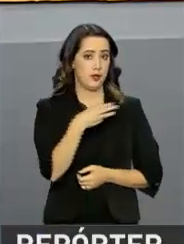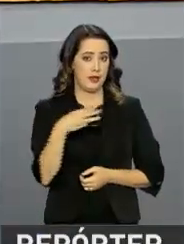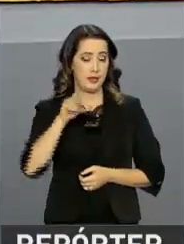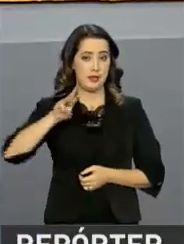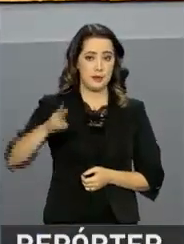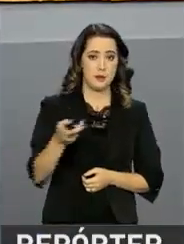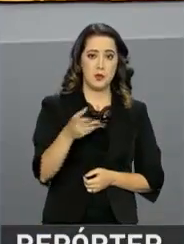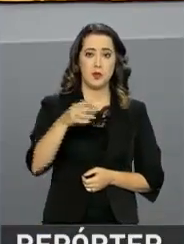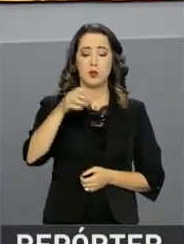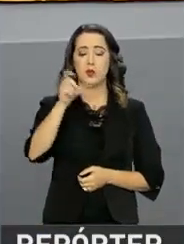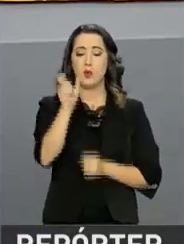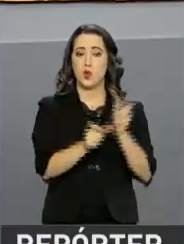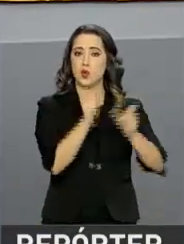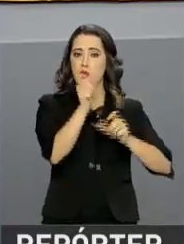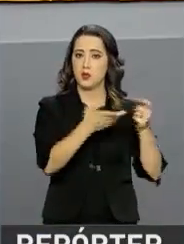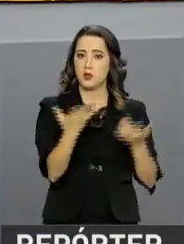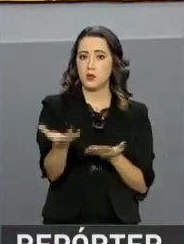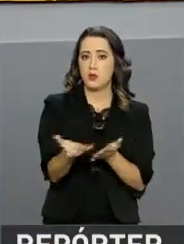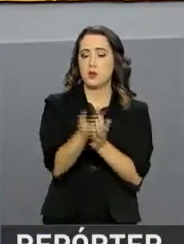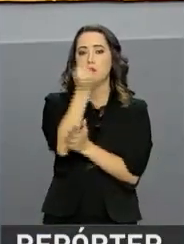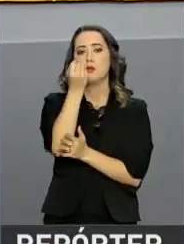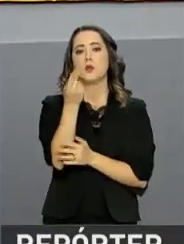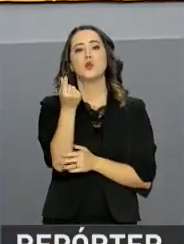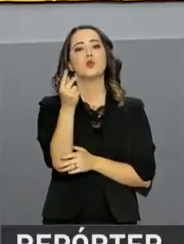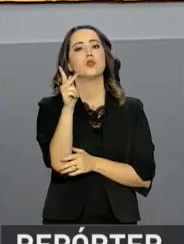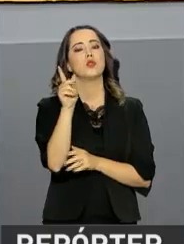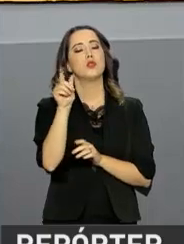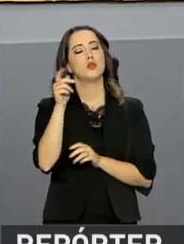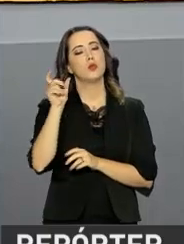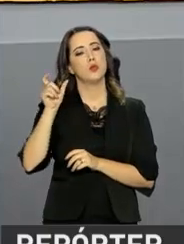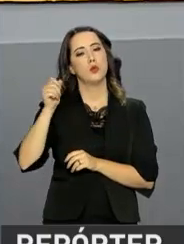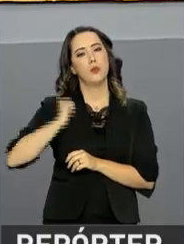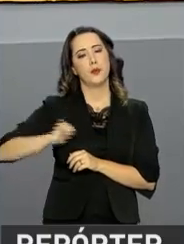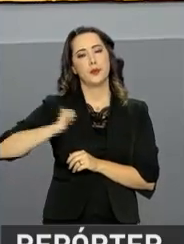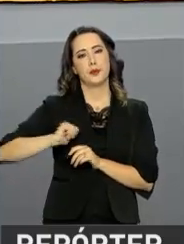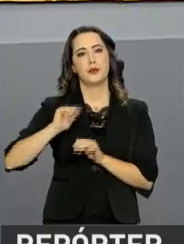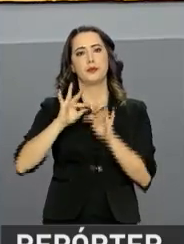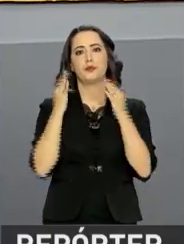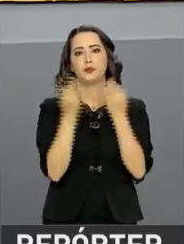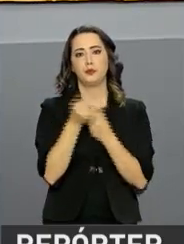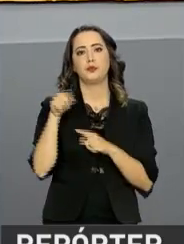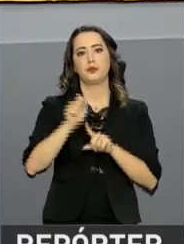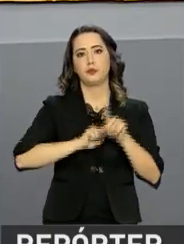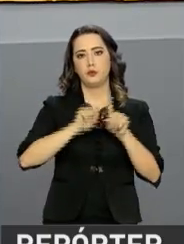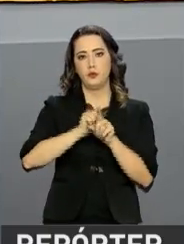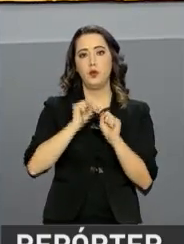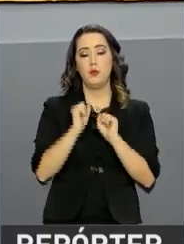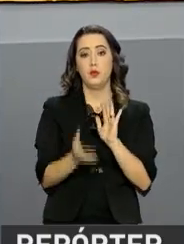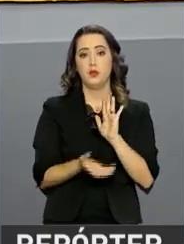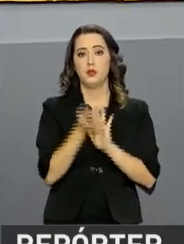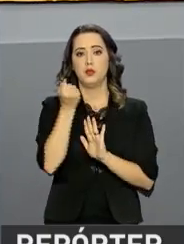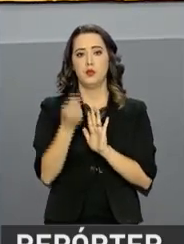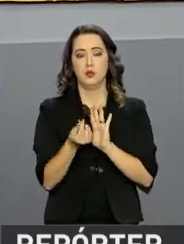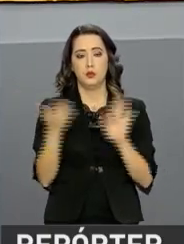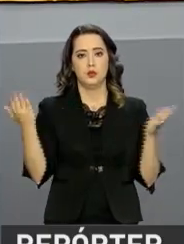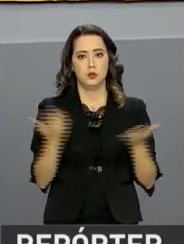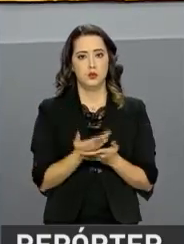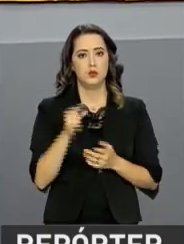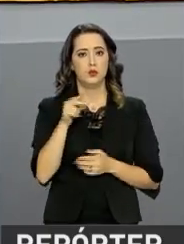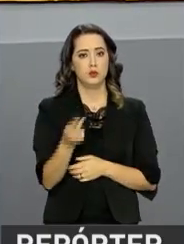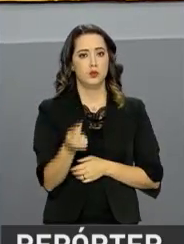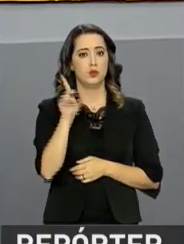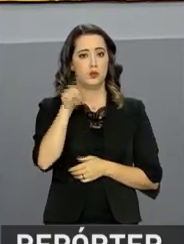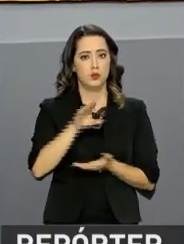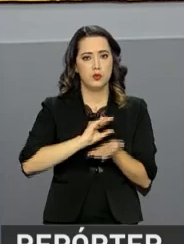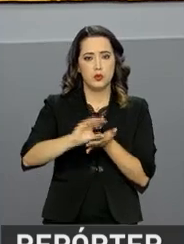e 900 mil pessoas vão receber o benefício do bolsa família deste mês o dinheiro pode ser sacado a partir de hoje o valor